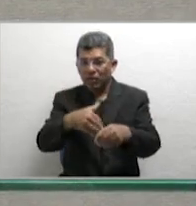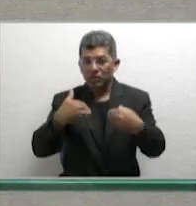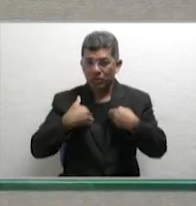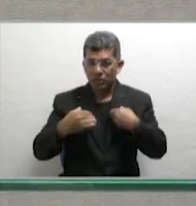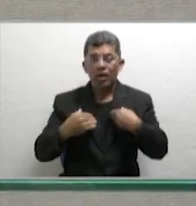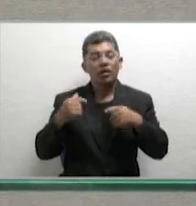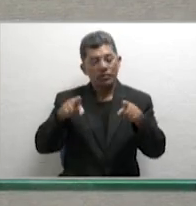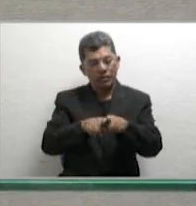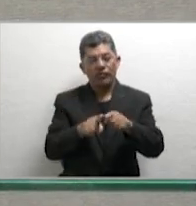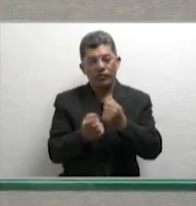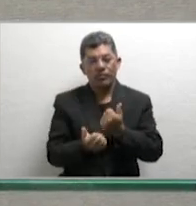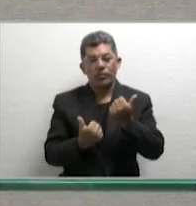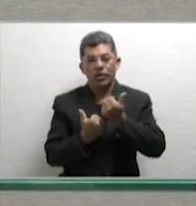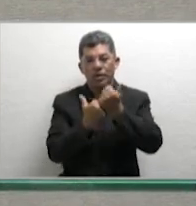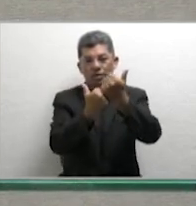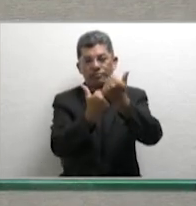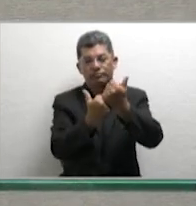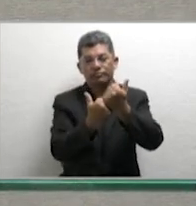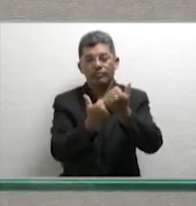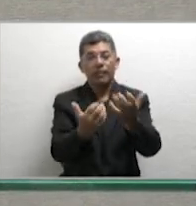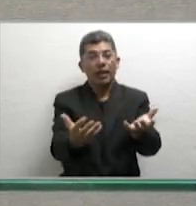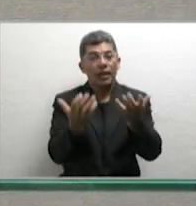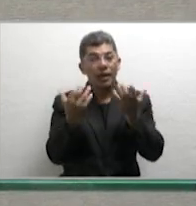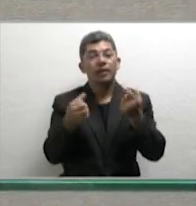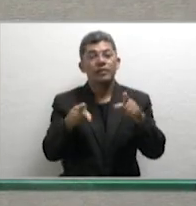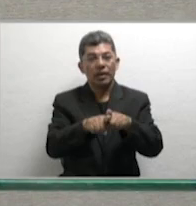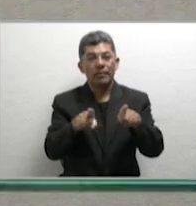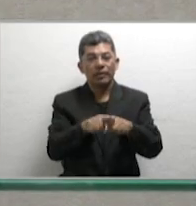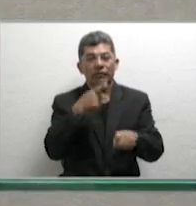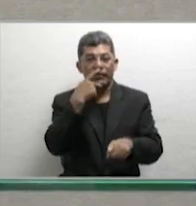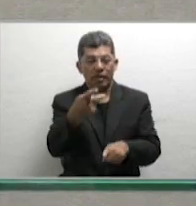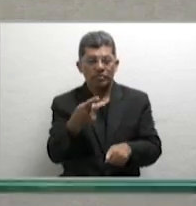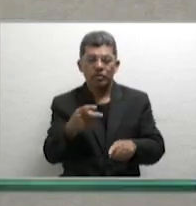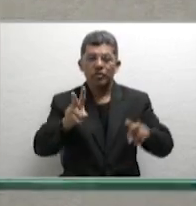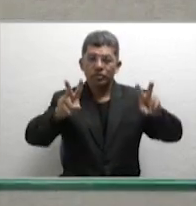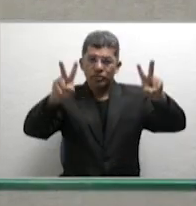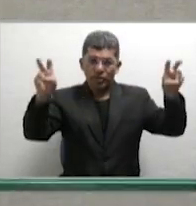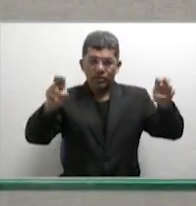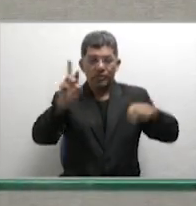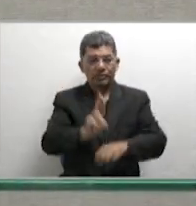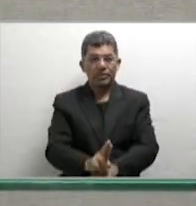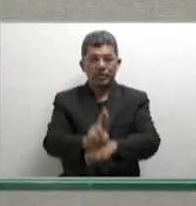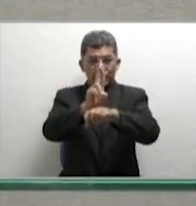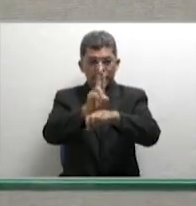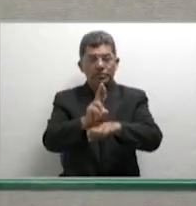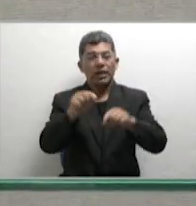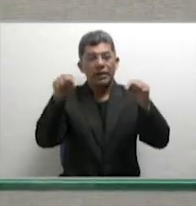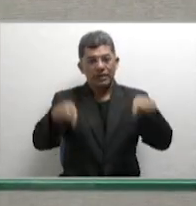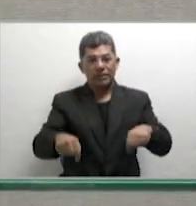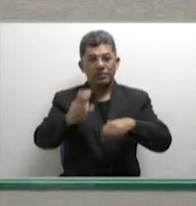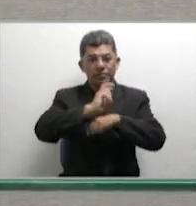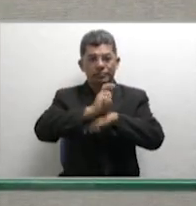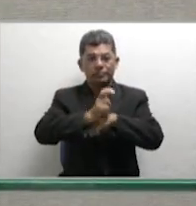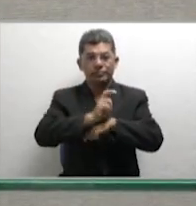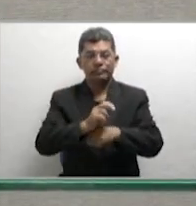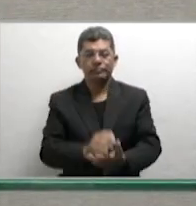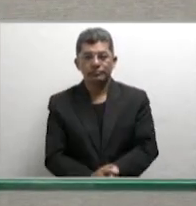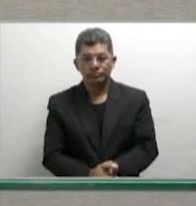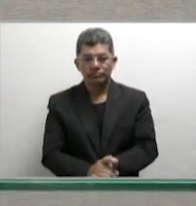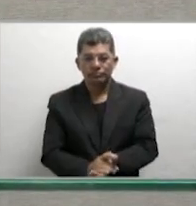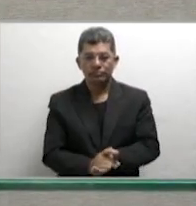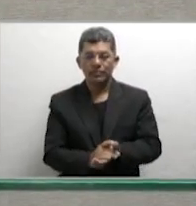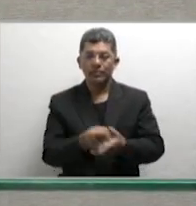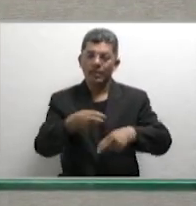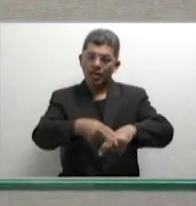deputada Joana D'Arc. Quero também dizer que as nossas causas continuarão tendo representatividade aqui nessa tribuna. A causa